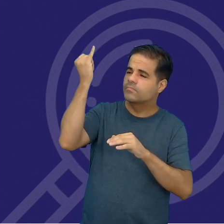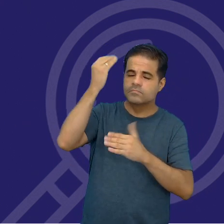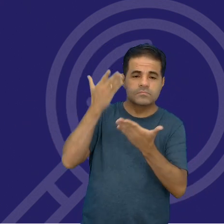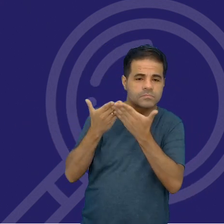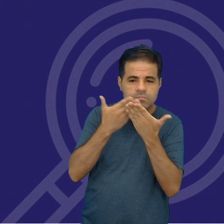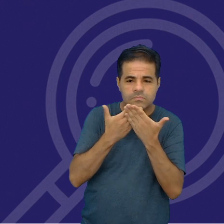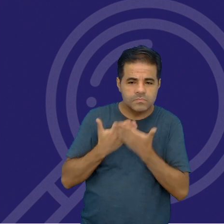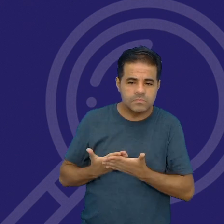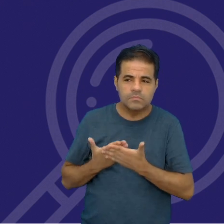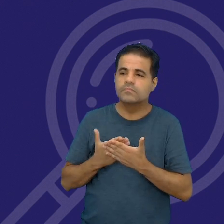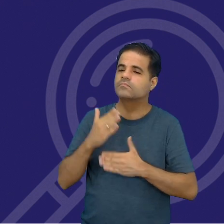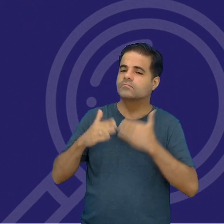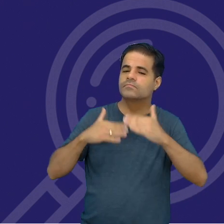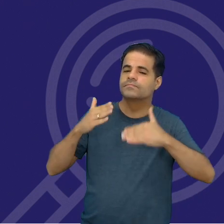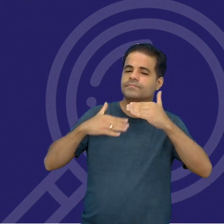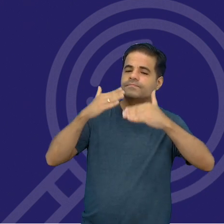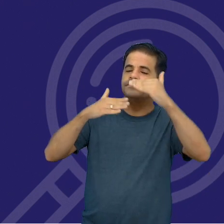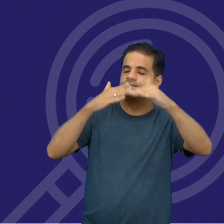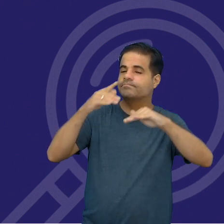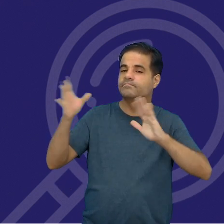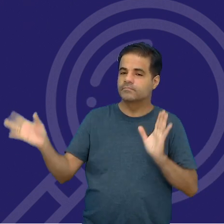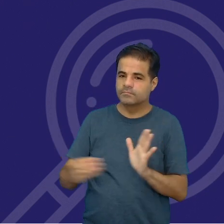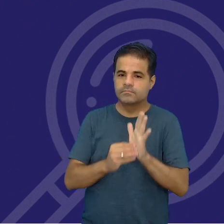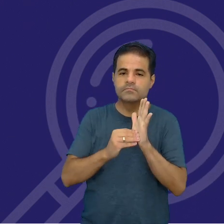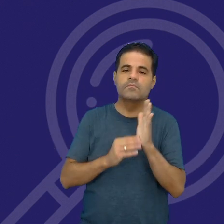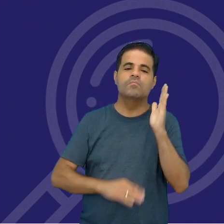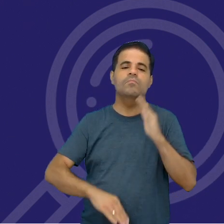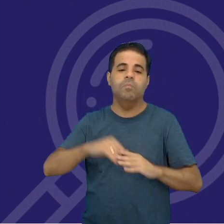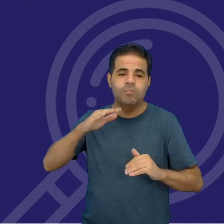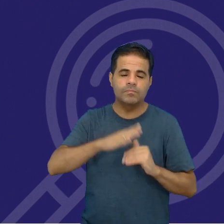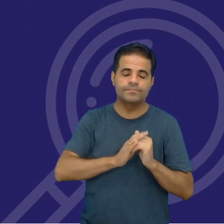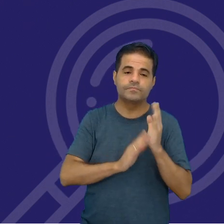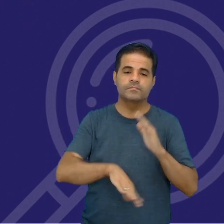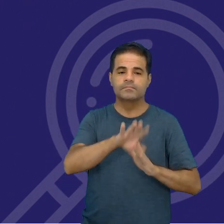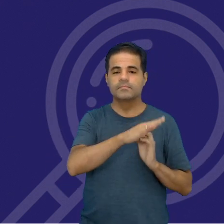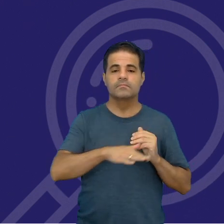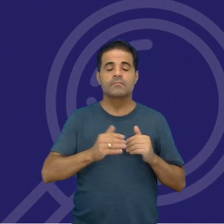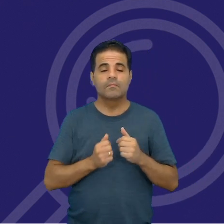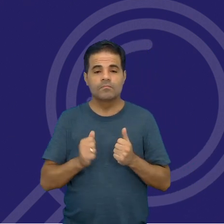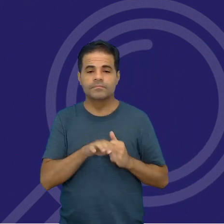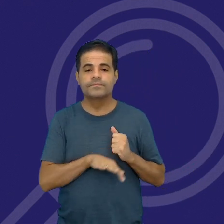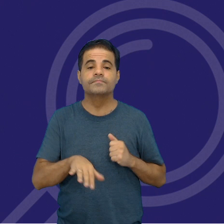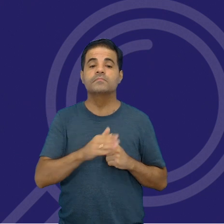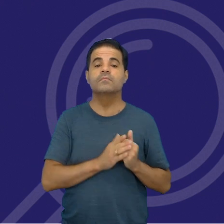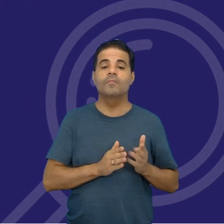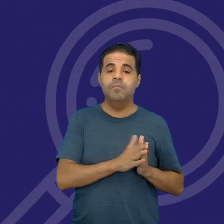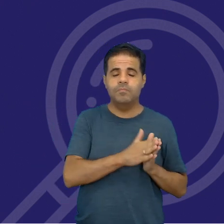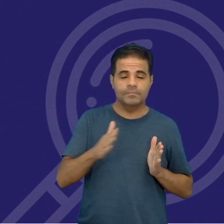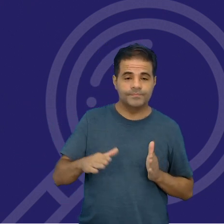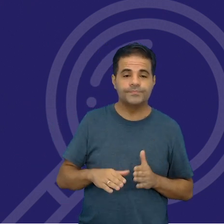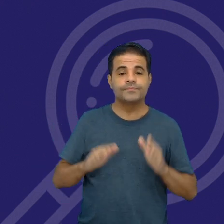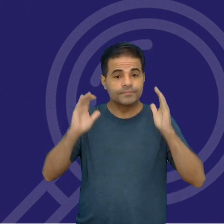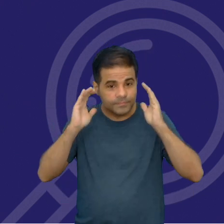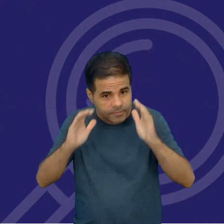dos estudantes desenvolverem a habilidade prevista para o primeiro ano do ensino médio, principalmente no que diz respeito à leitura e interpretação